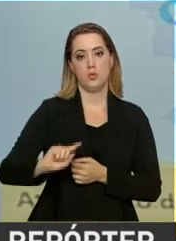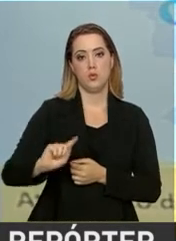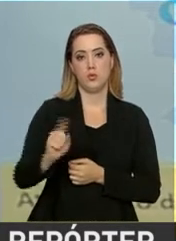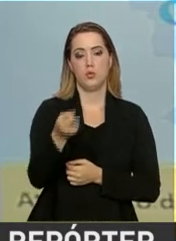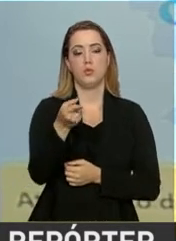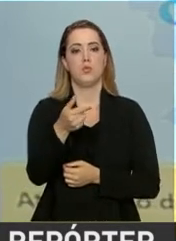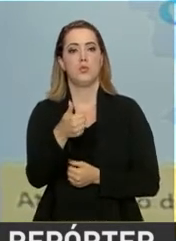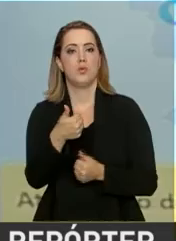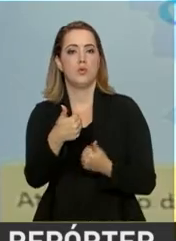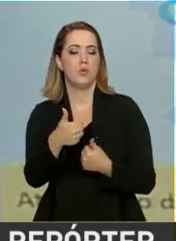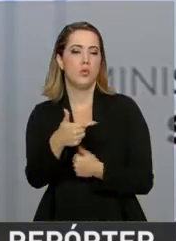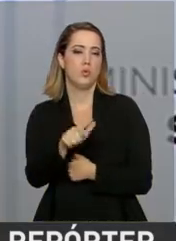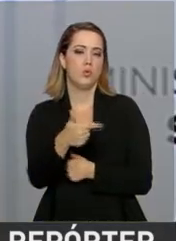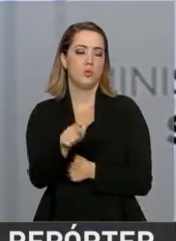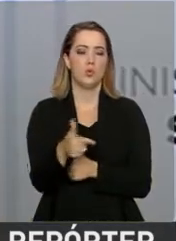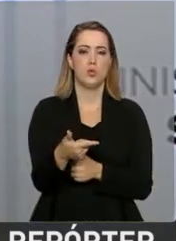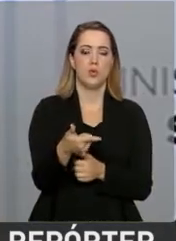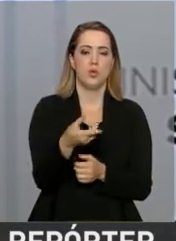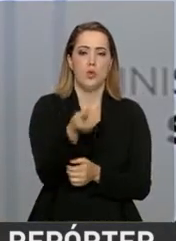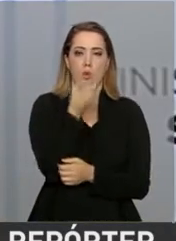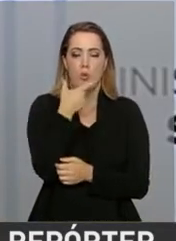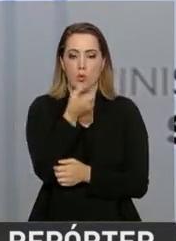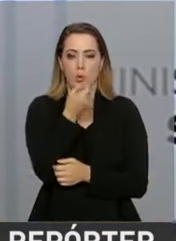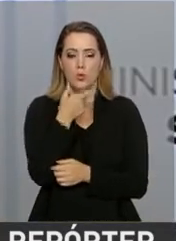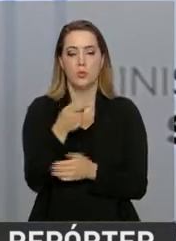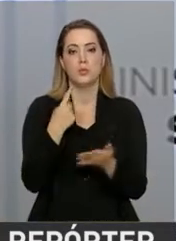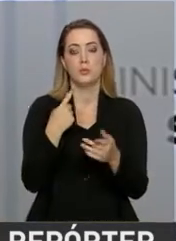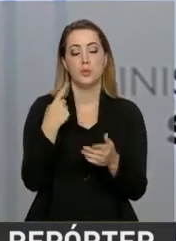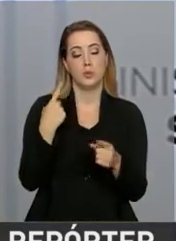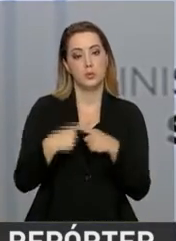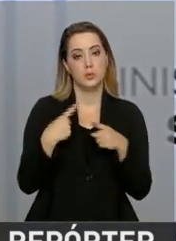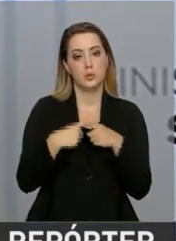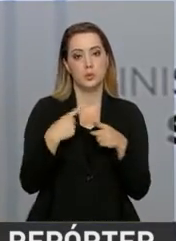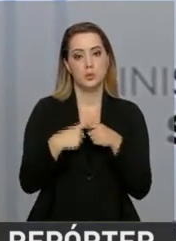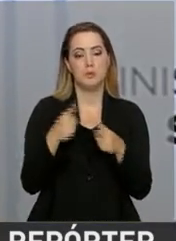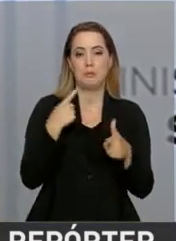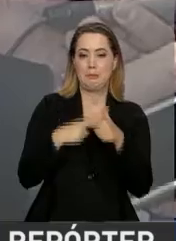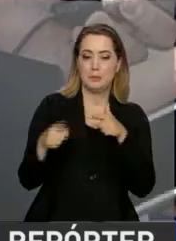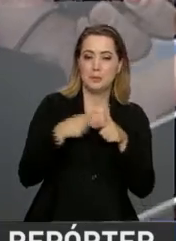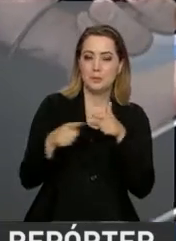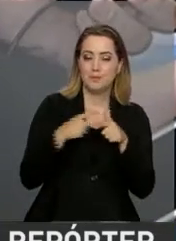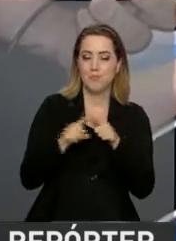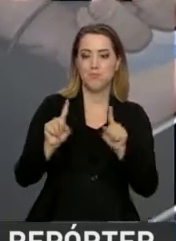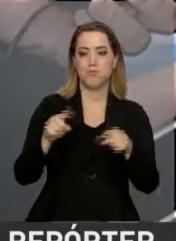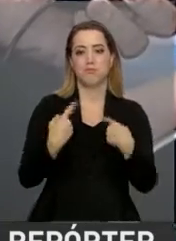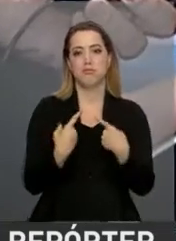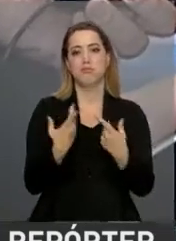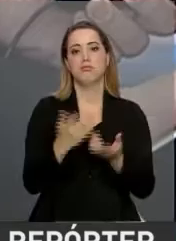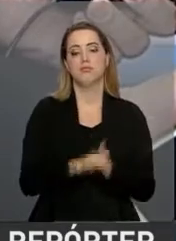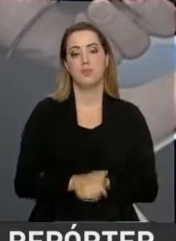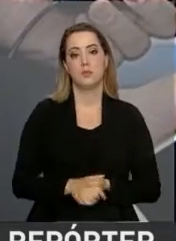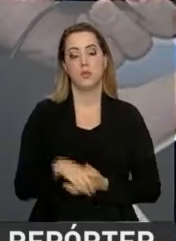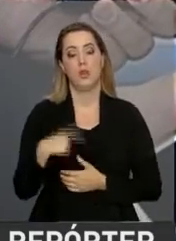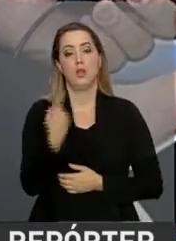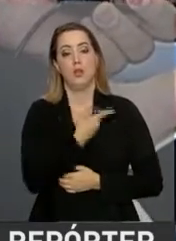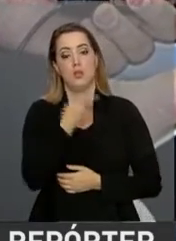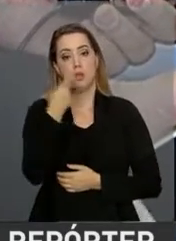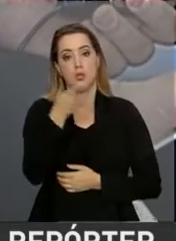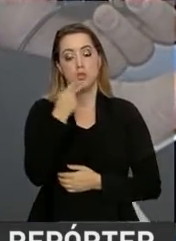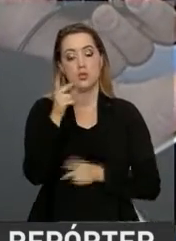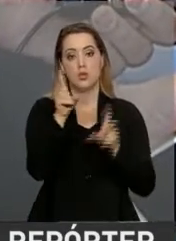que não estavam conseguindo usar o medicamento anterior por causa dos efeitos colaterais e nós chamamos de alterações